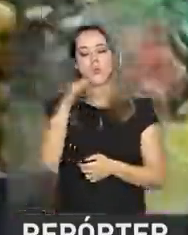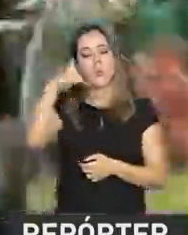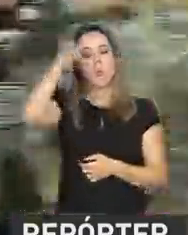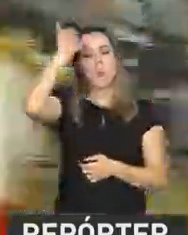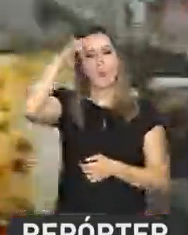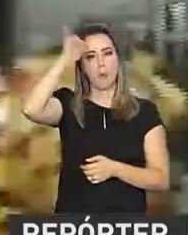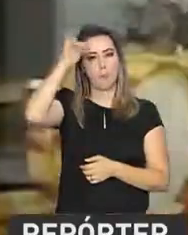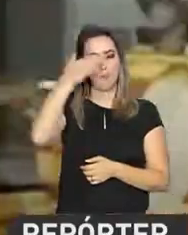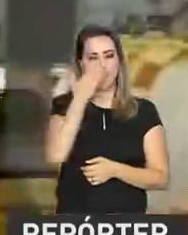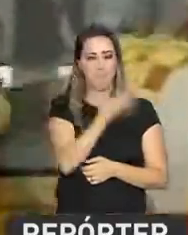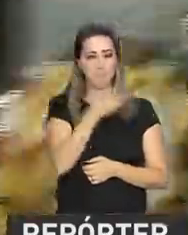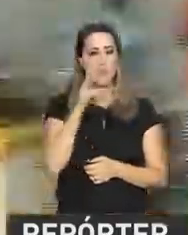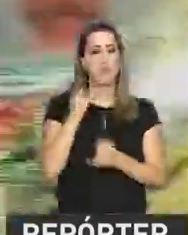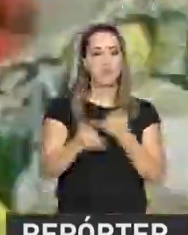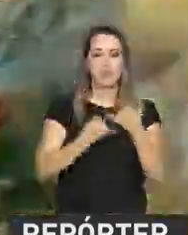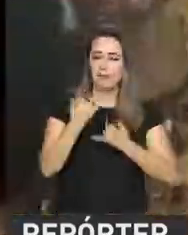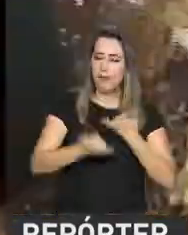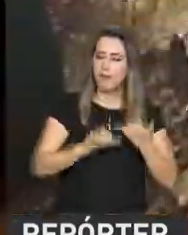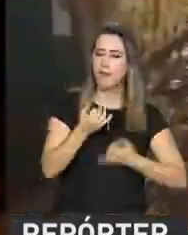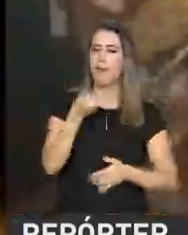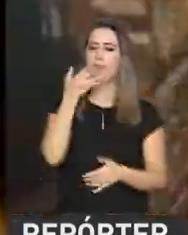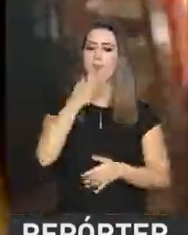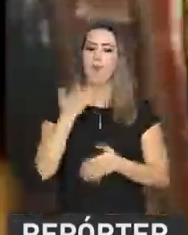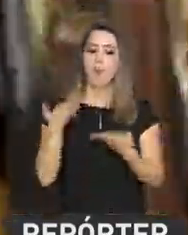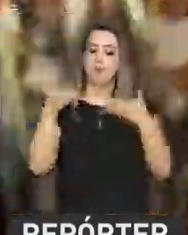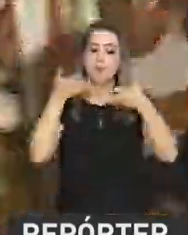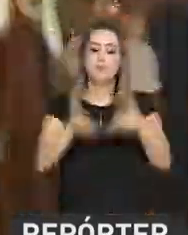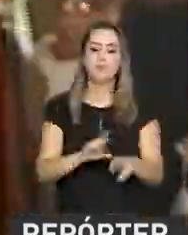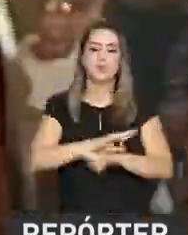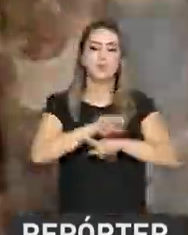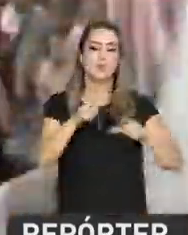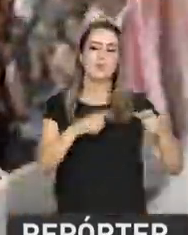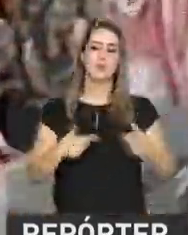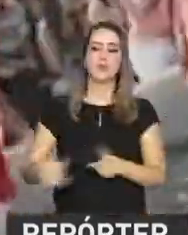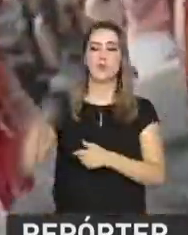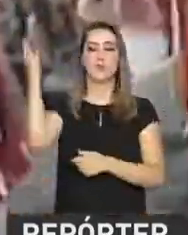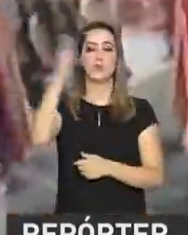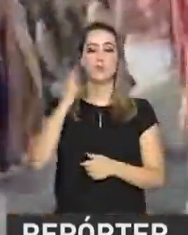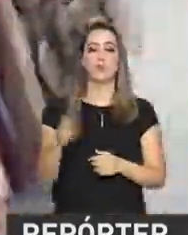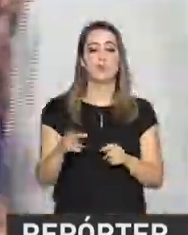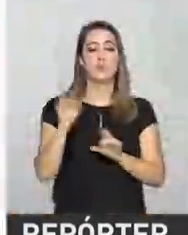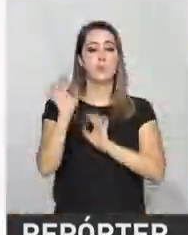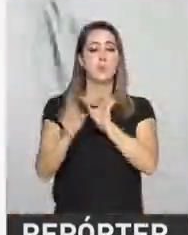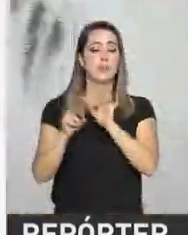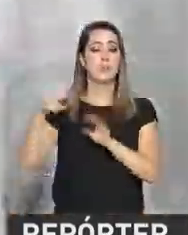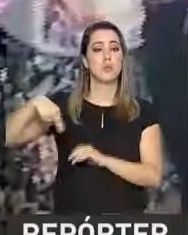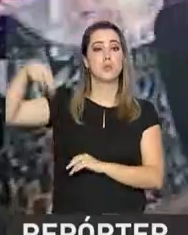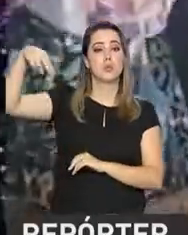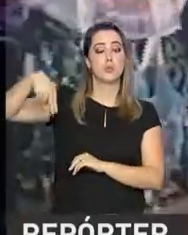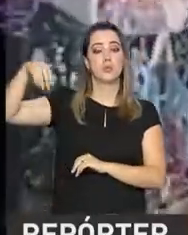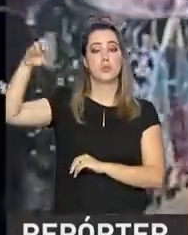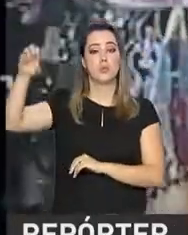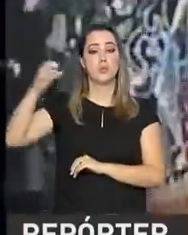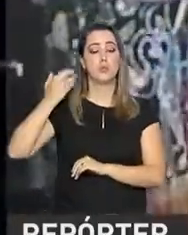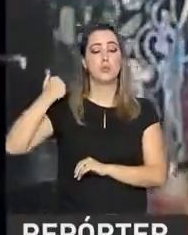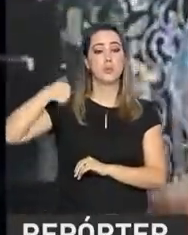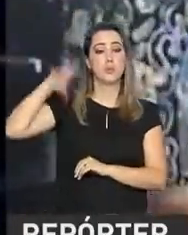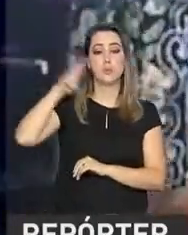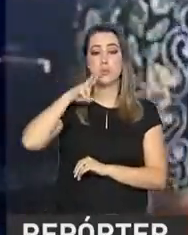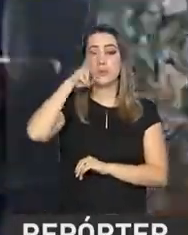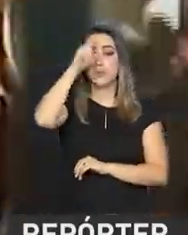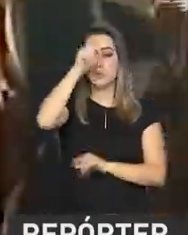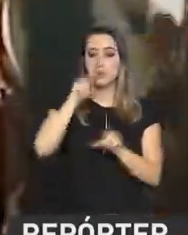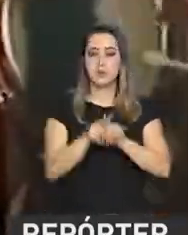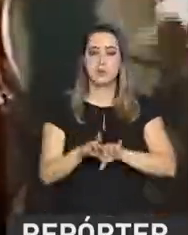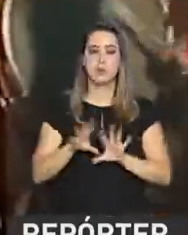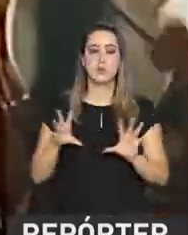e assistir, que está presente em diversas cidades do Brasil, especialmente no Norte e Nordeste, e mais fortemente